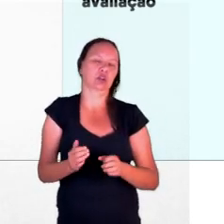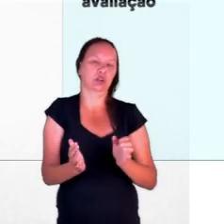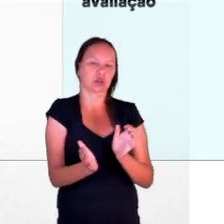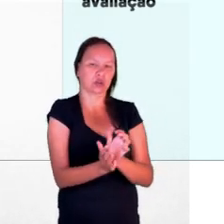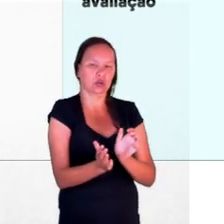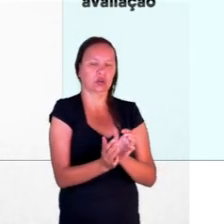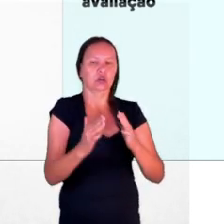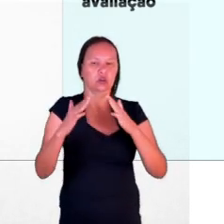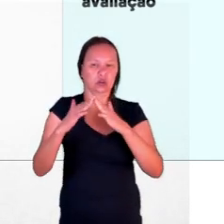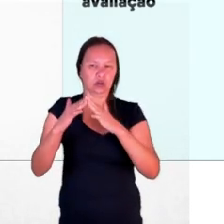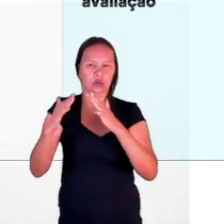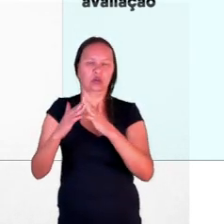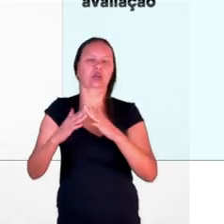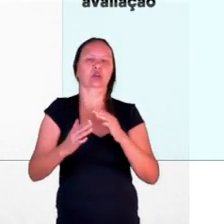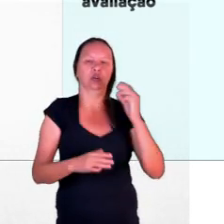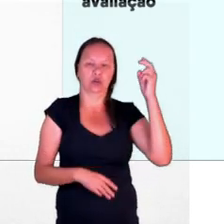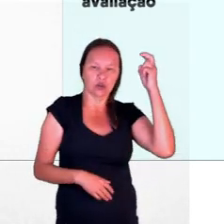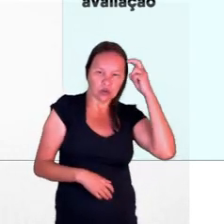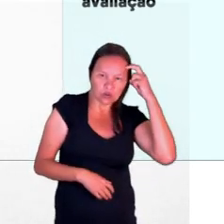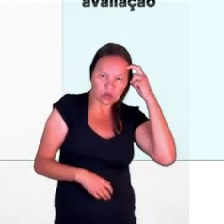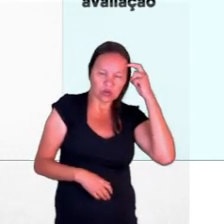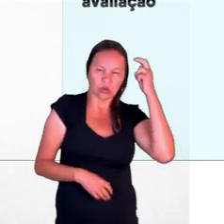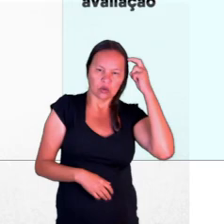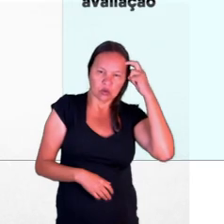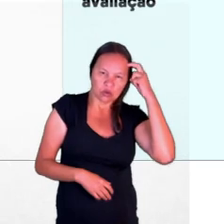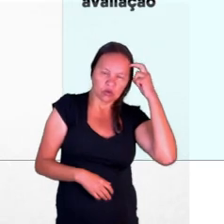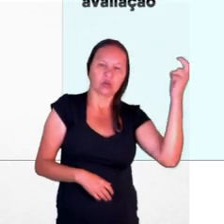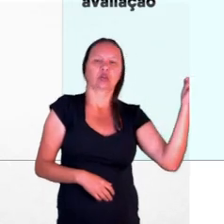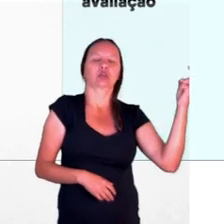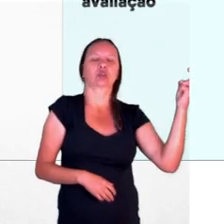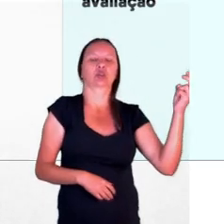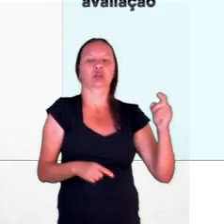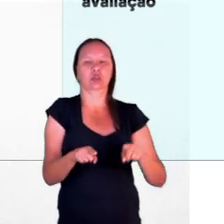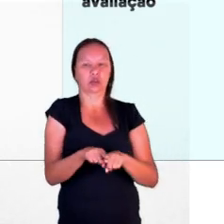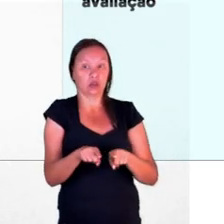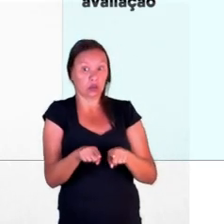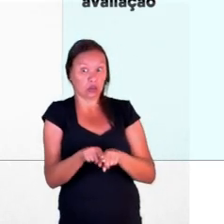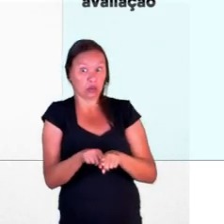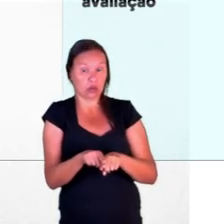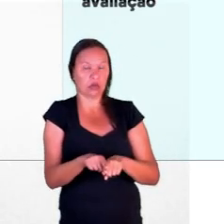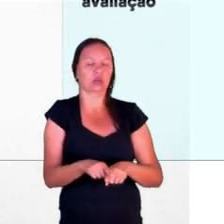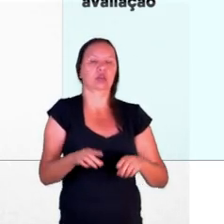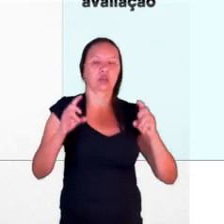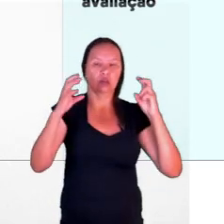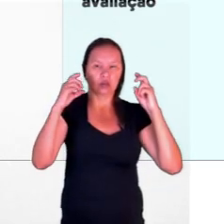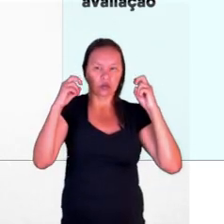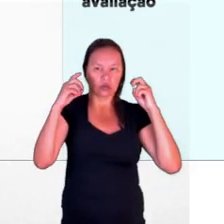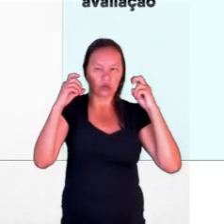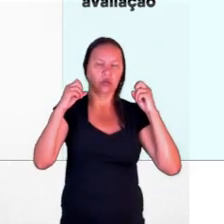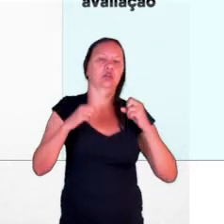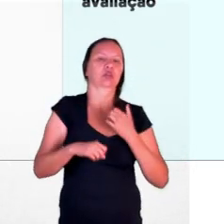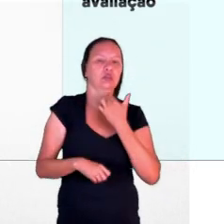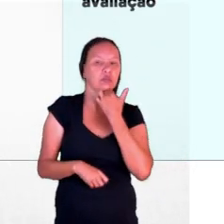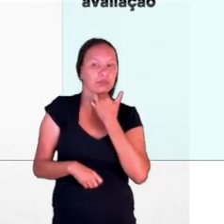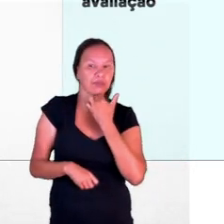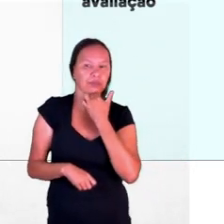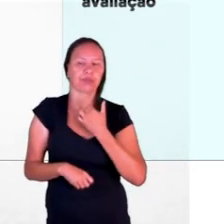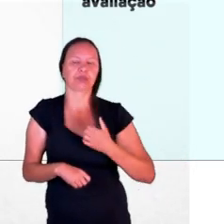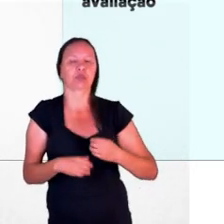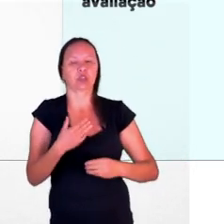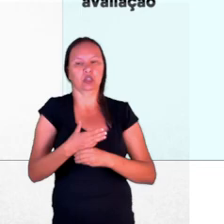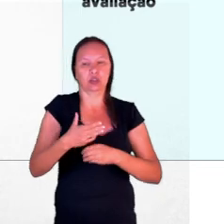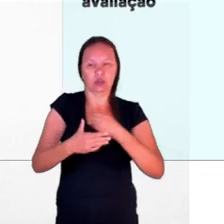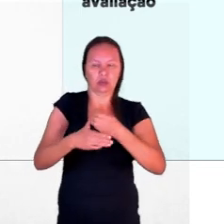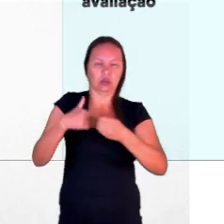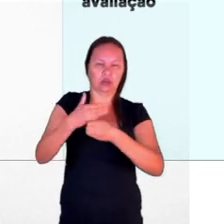projetos culturais que passam pela questão da identidade cultural também então que por exemplo dá essa ferramenta para que eles possam desenvolver os projetos